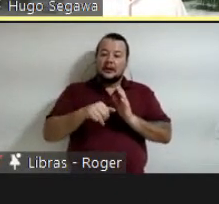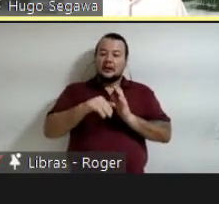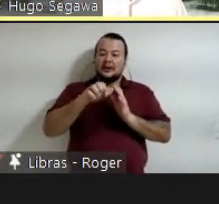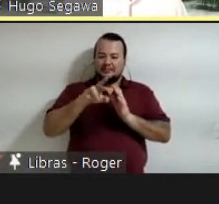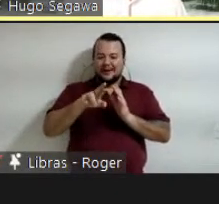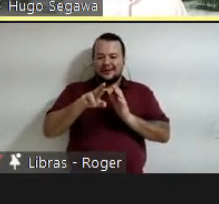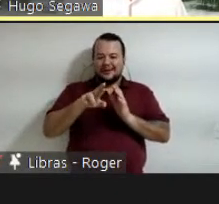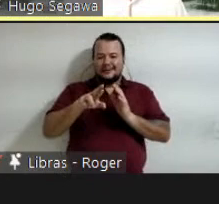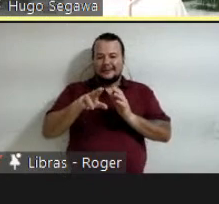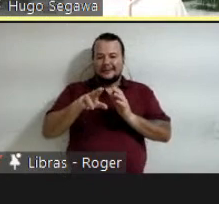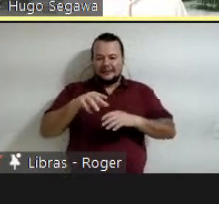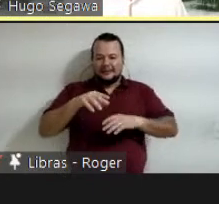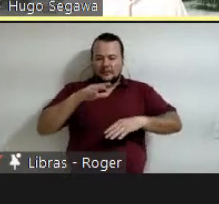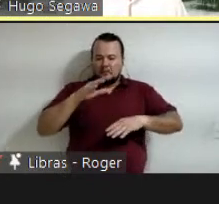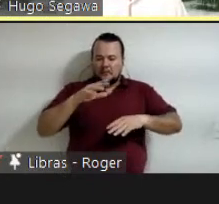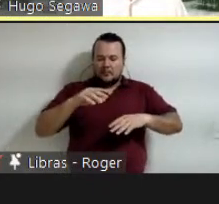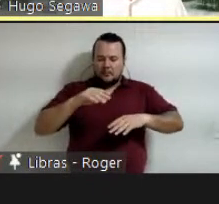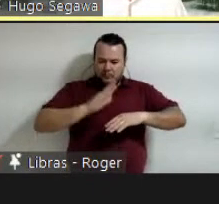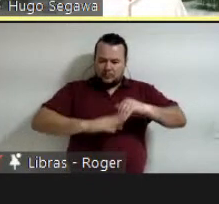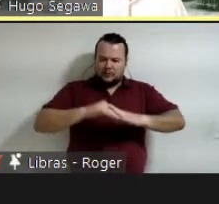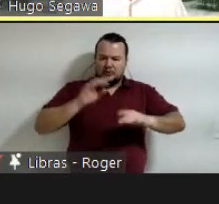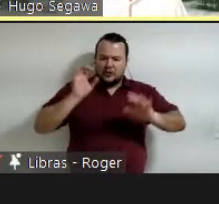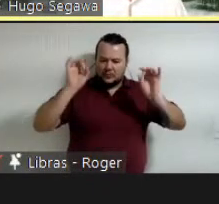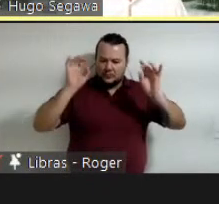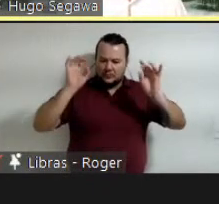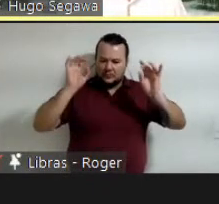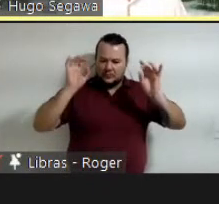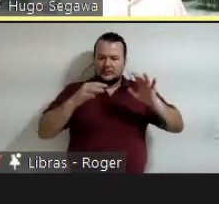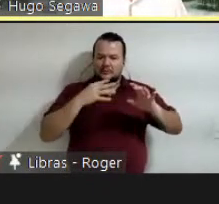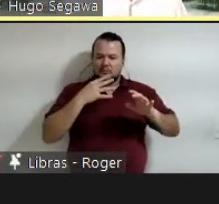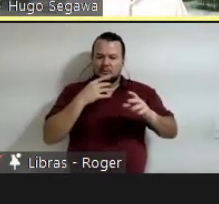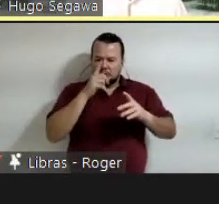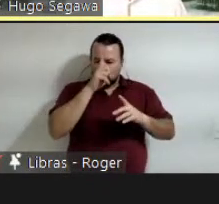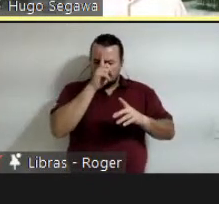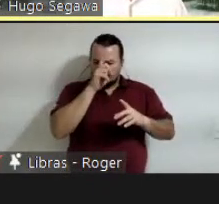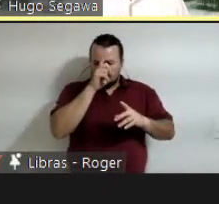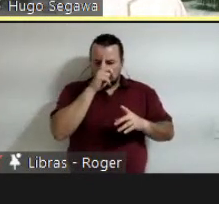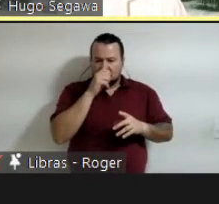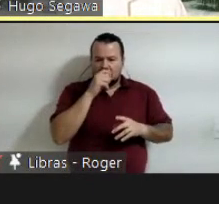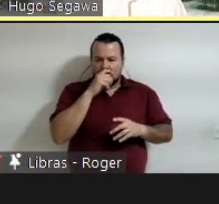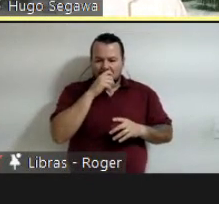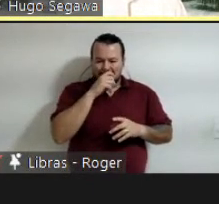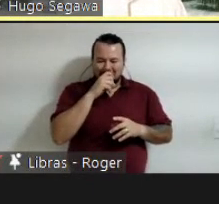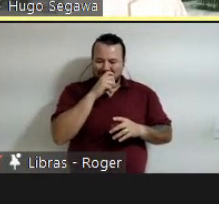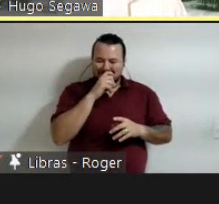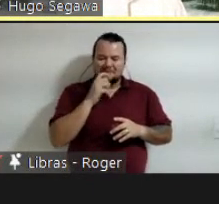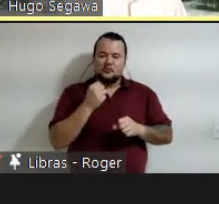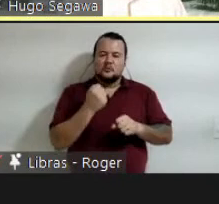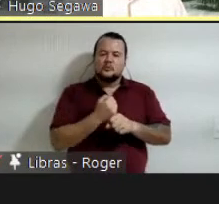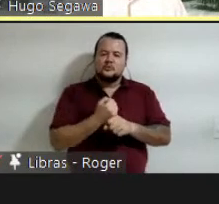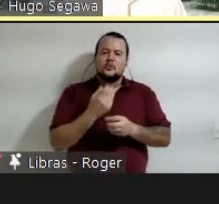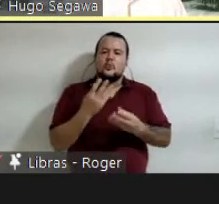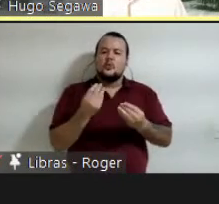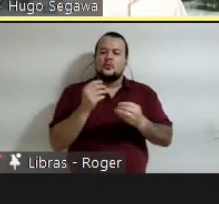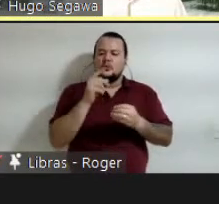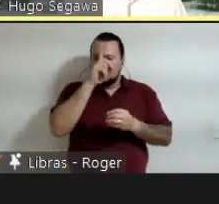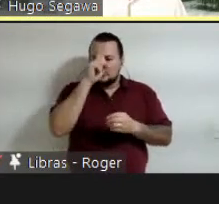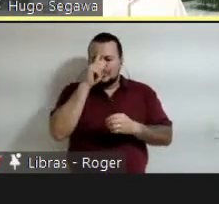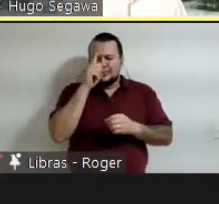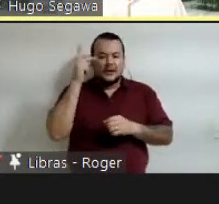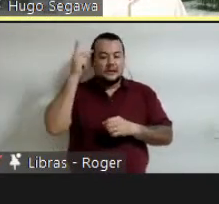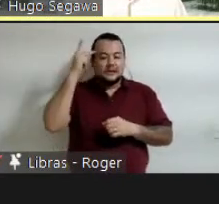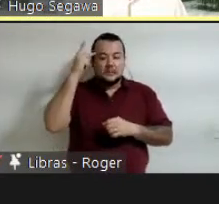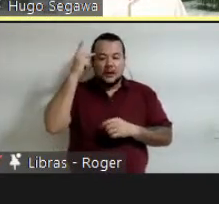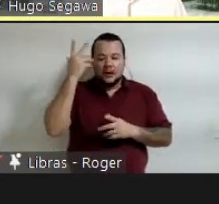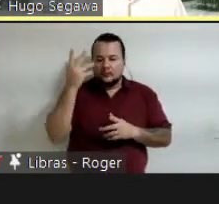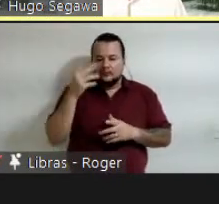Ele fez o Hospital da Lagoa, ele fez o hospital aqui em São Paulo, gastroclínicas, né? E dá para perceber que é a digital do Oscar